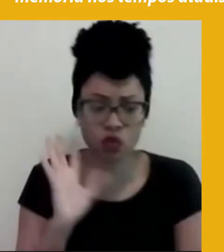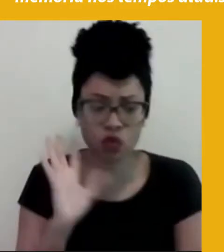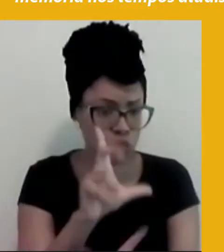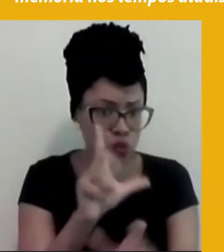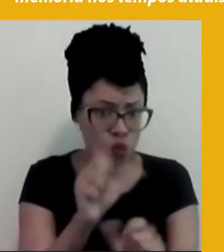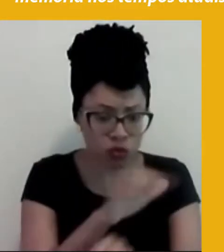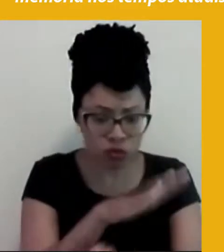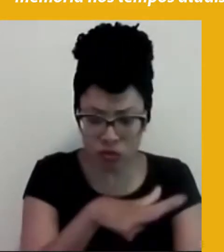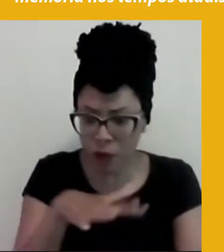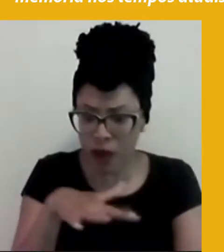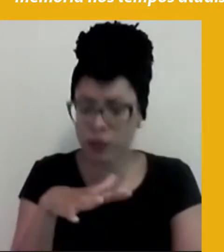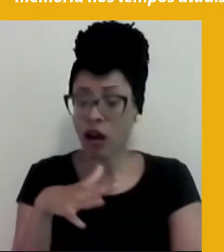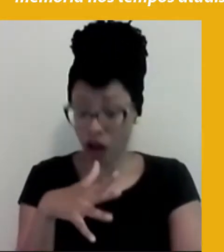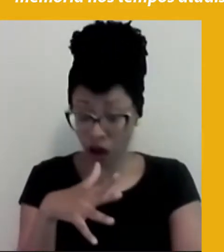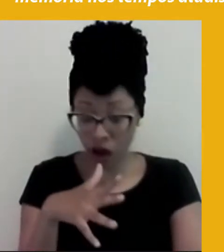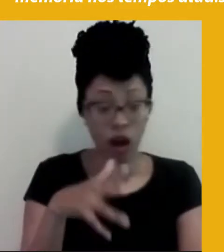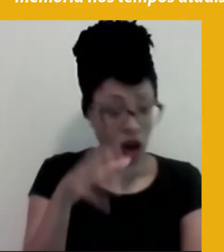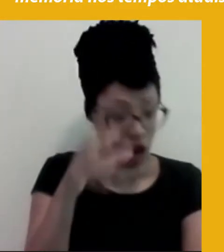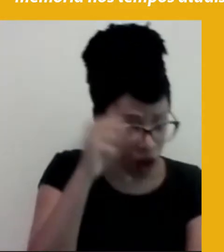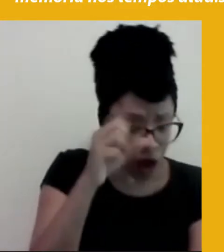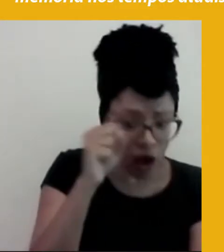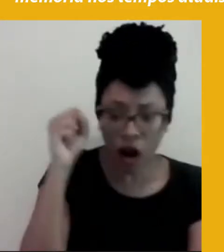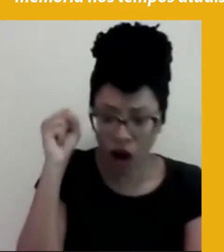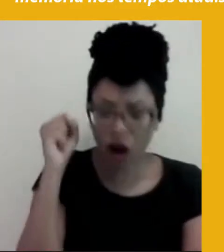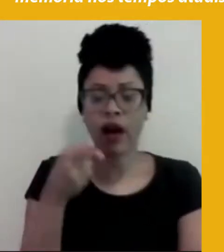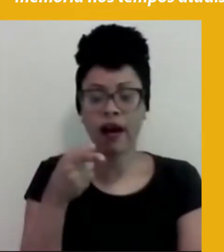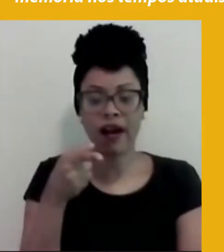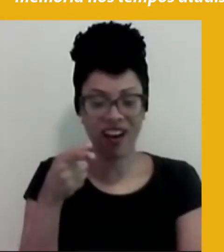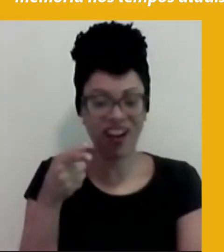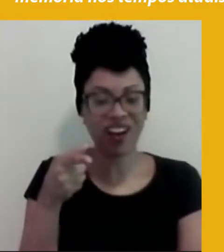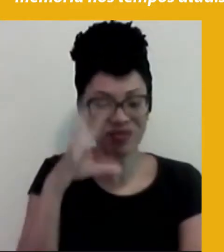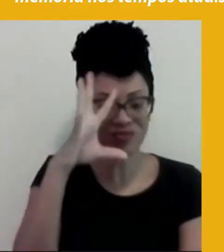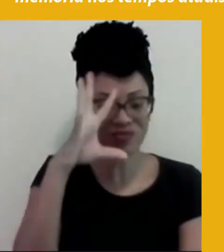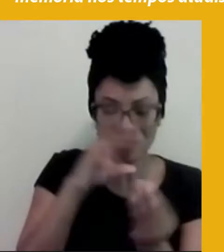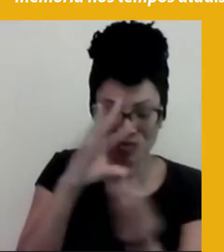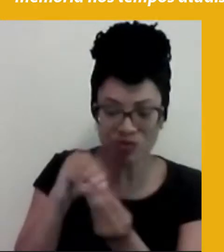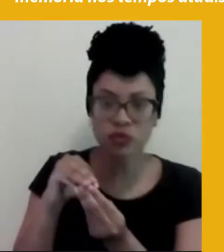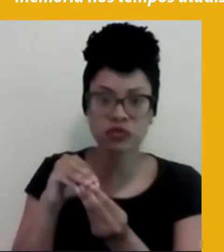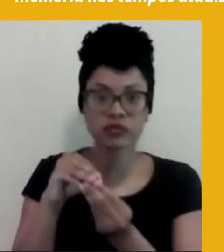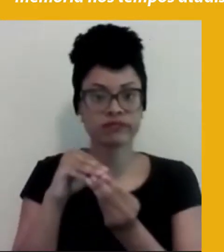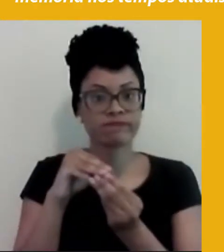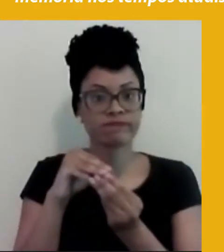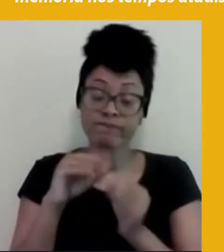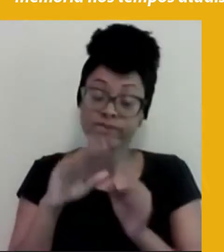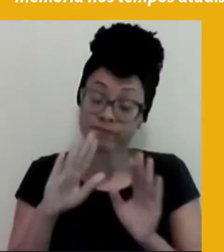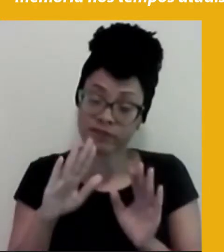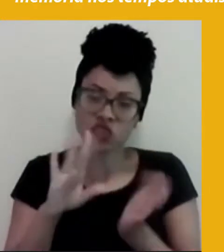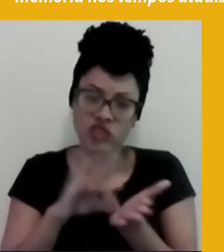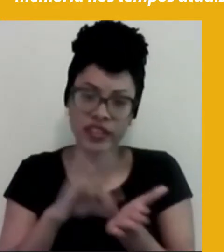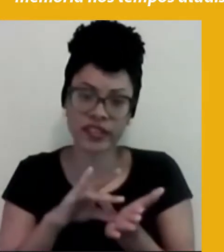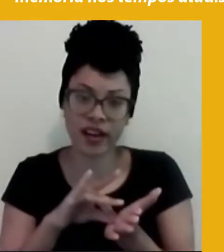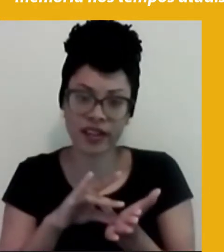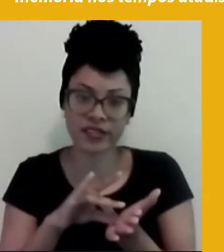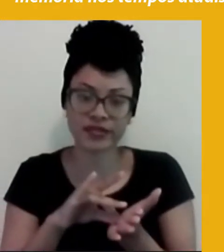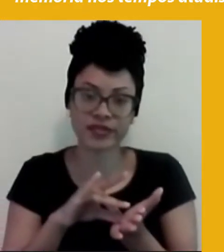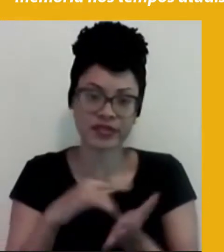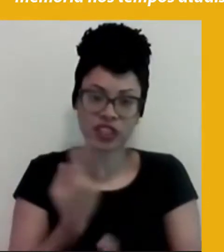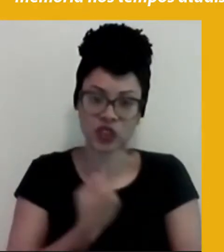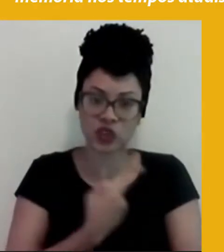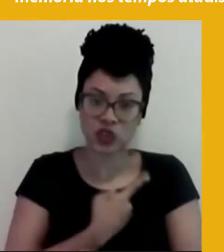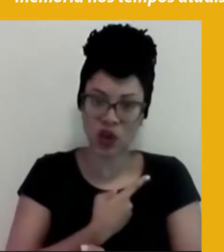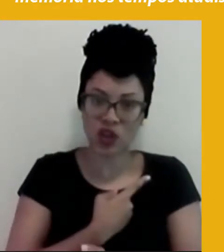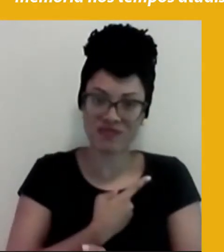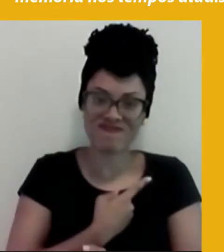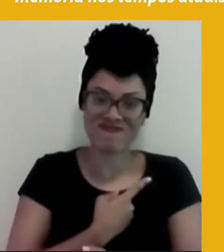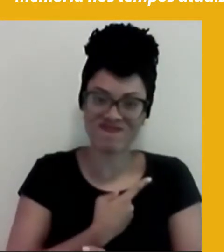gente possa sair de onde estamos. Uma coisa é certa, não sairemos dessa situação sem muita memória